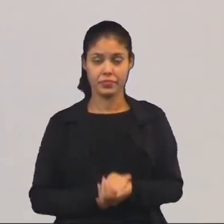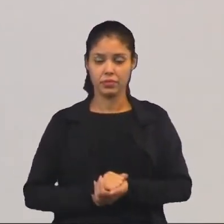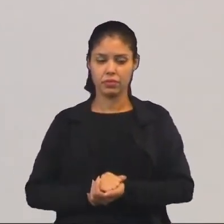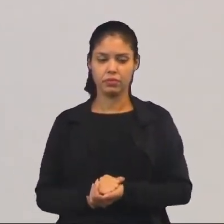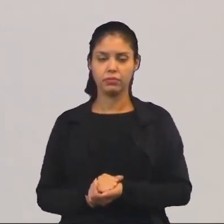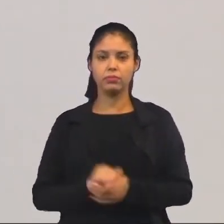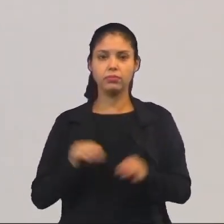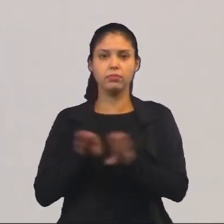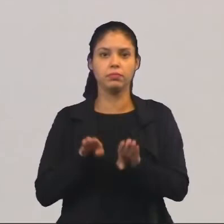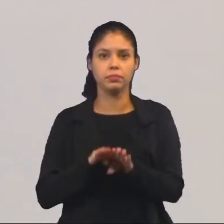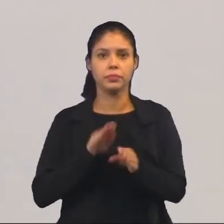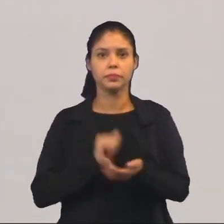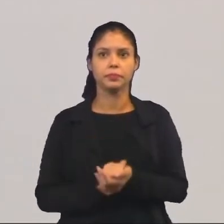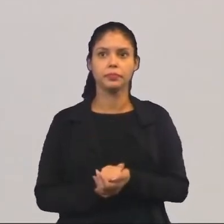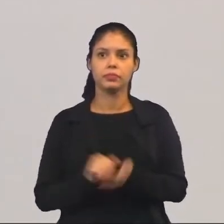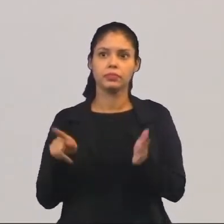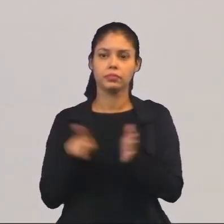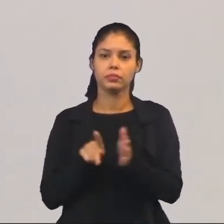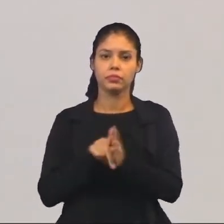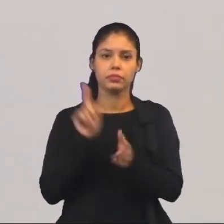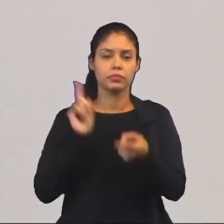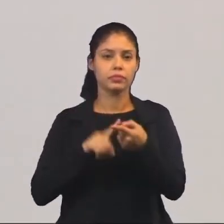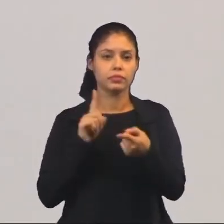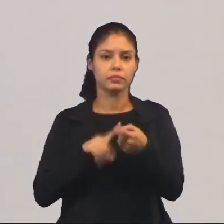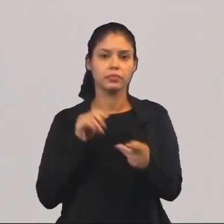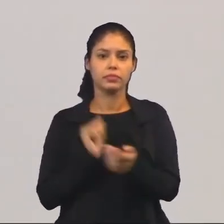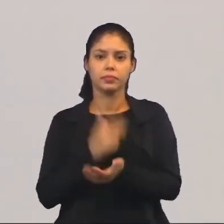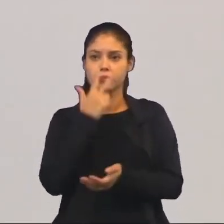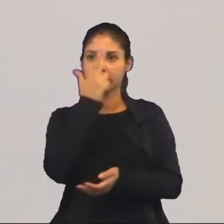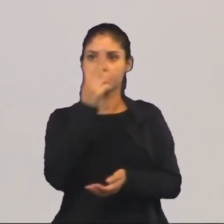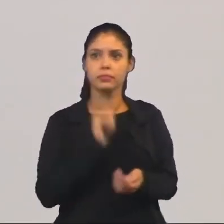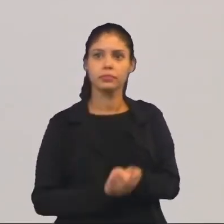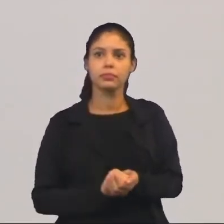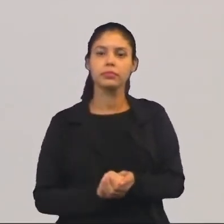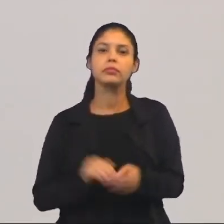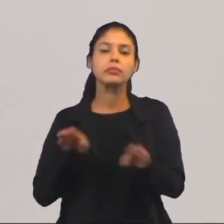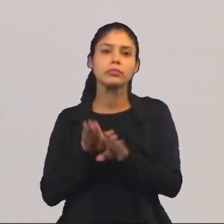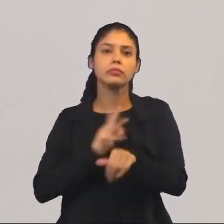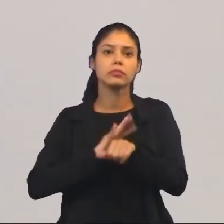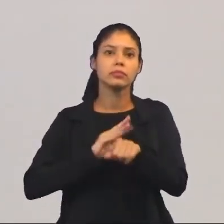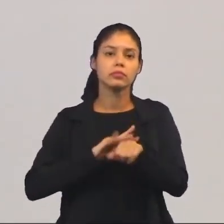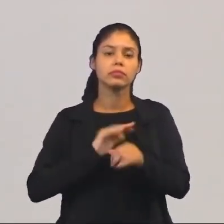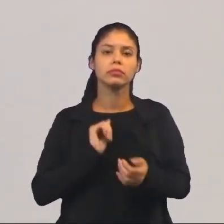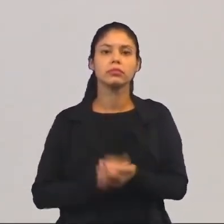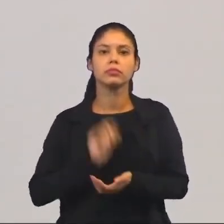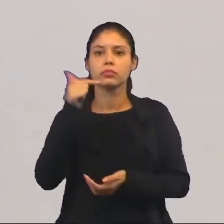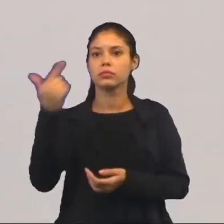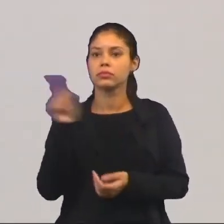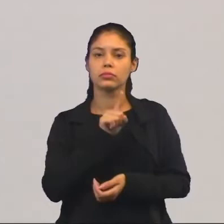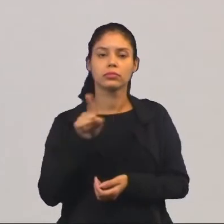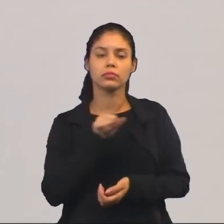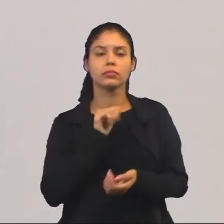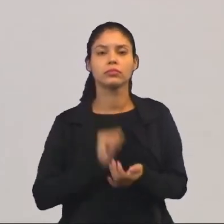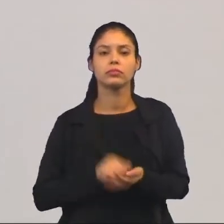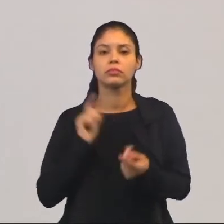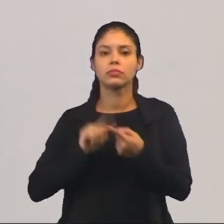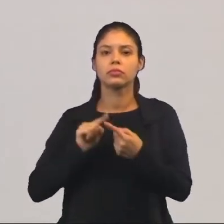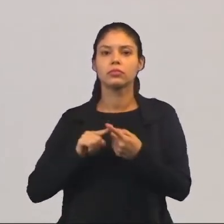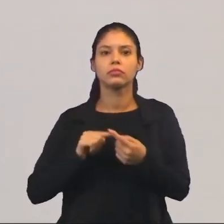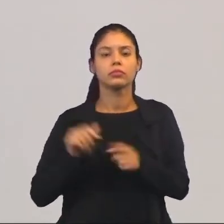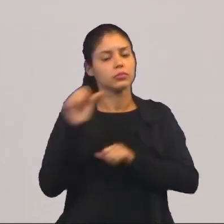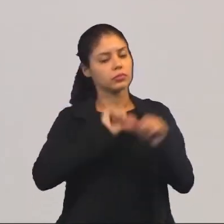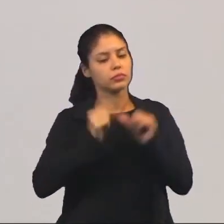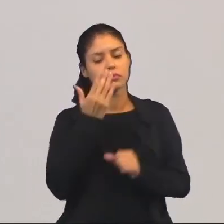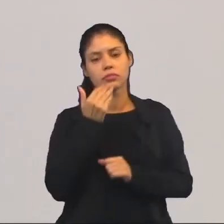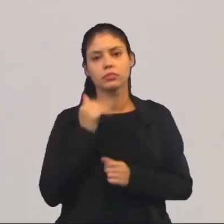né, nutricional vem por conta, muitas vezes, do aparecimento já de doenças, né? E outras não, porque nós queremos mudar os